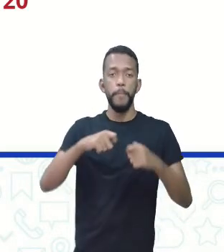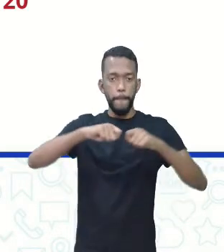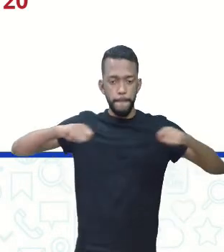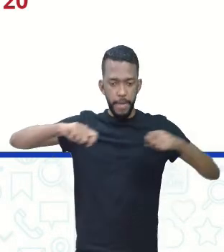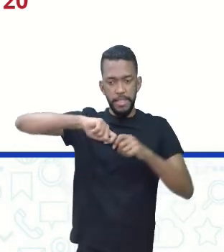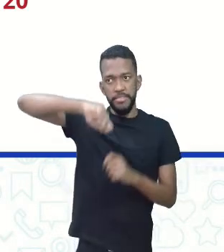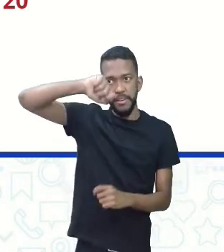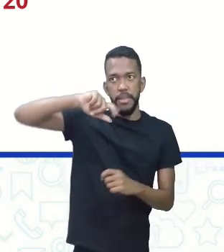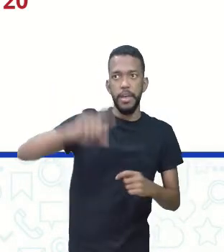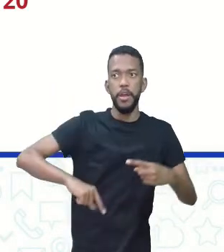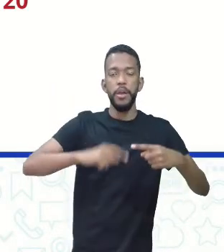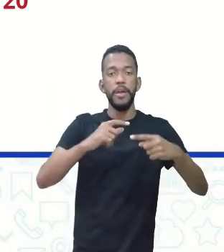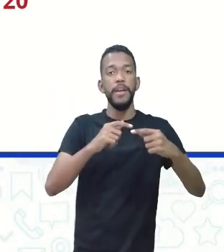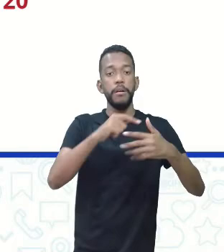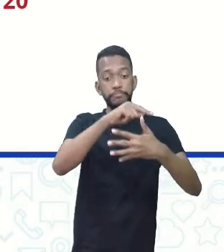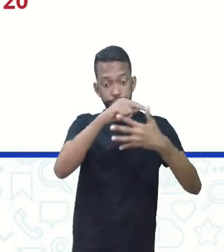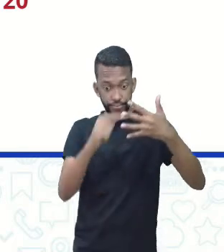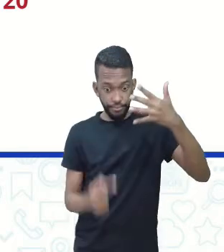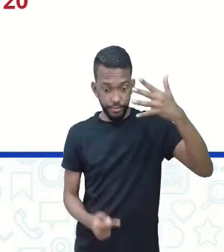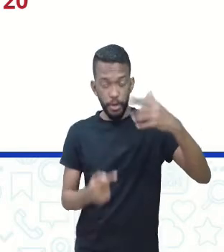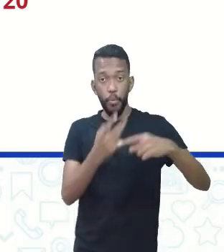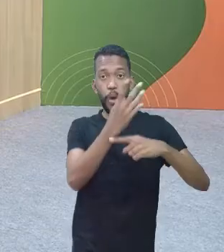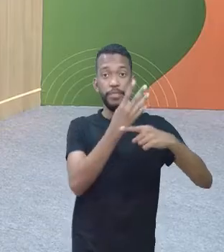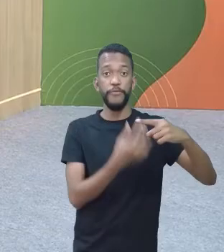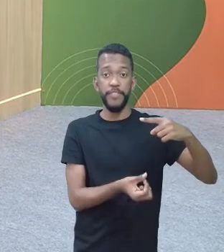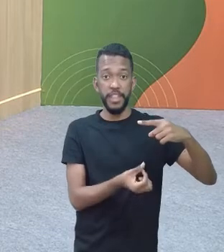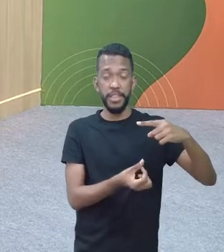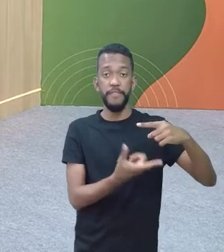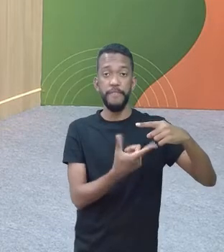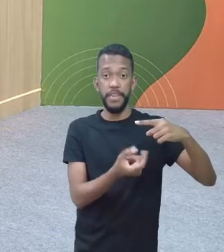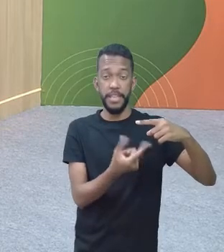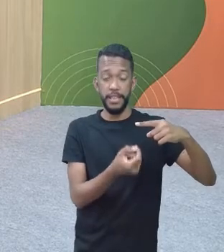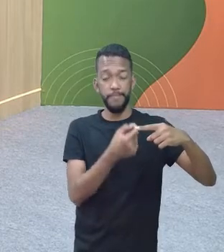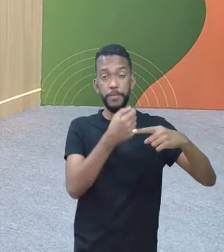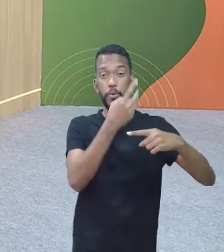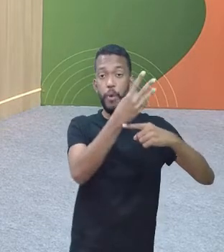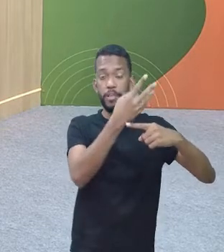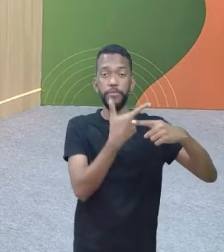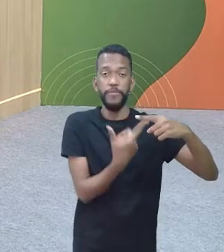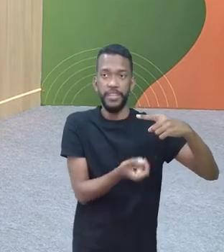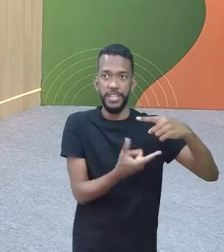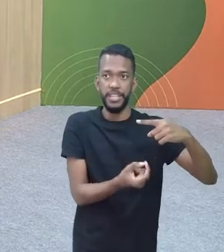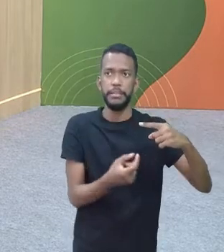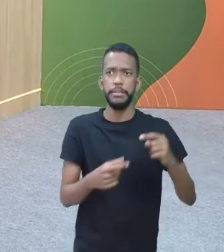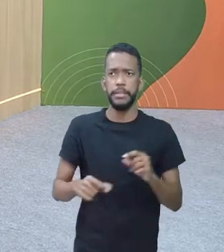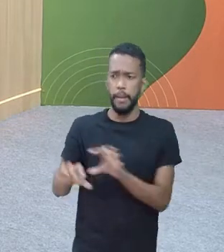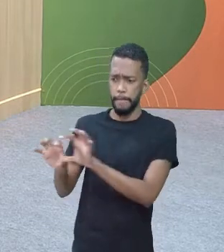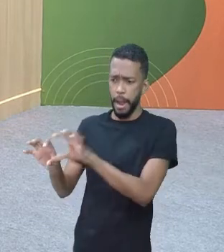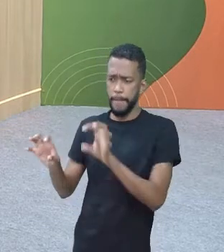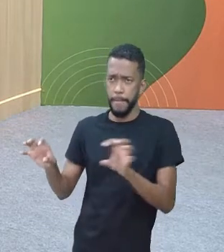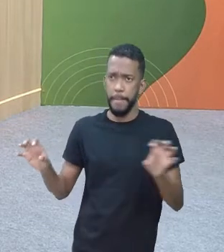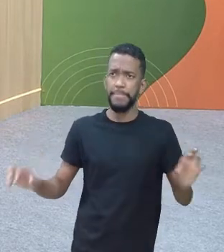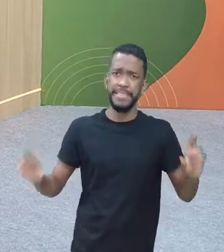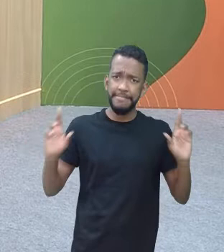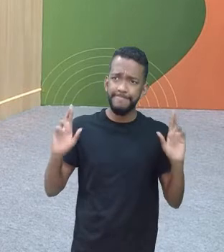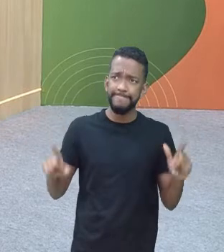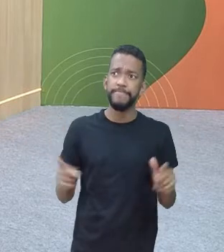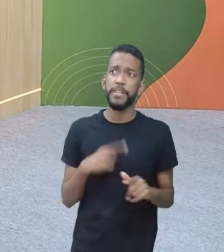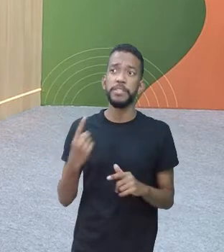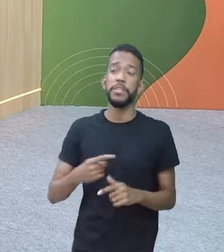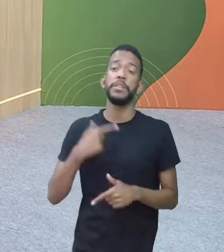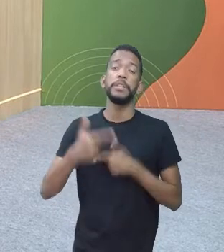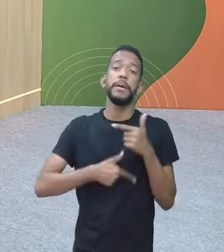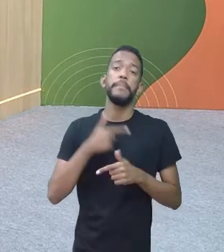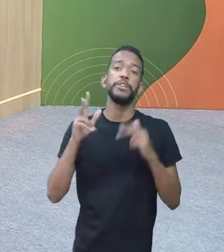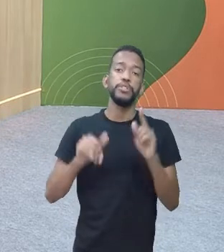e acertou 4 das 20. Apesar dessas quantidades aí nos denominadores serem bem diferentes, quando a gente trabalha com a ideia